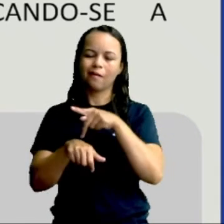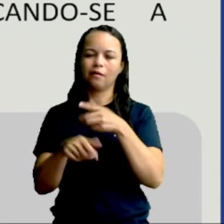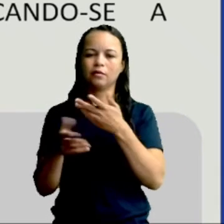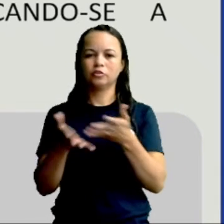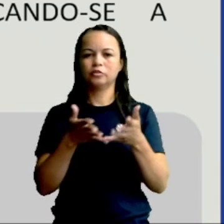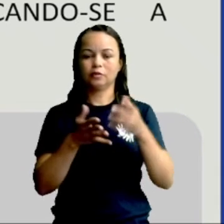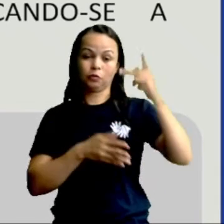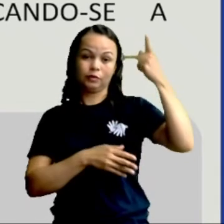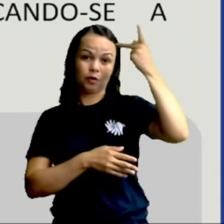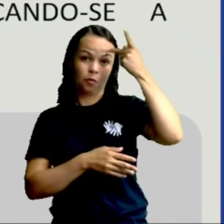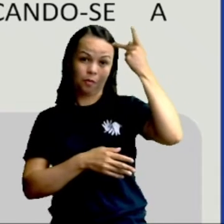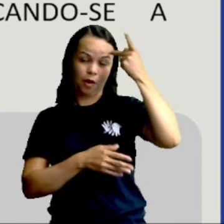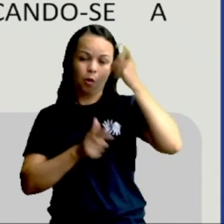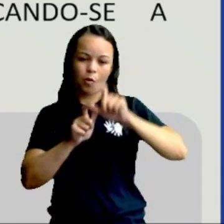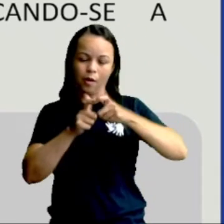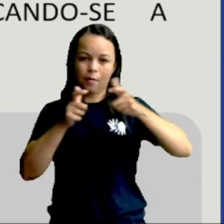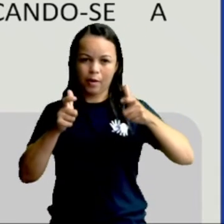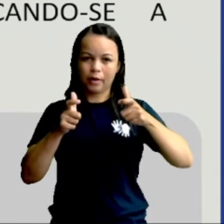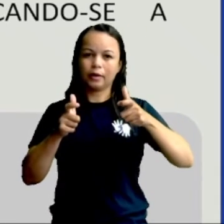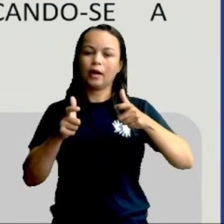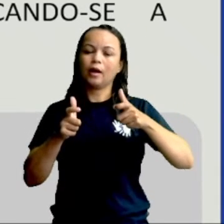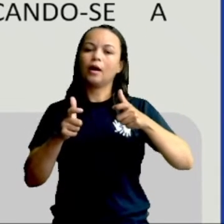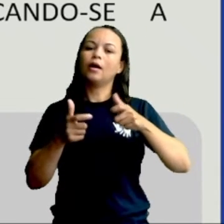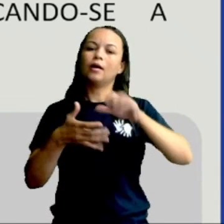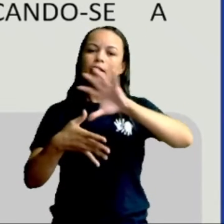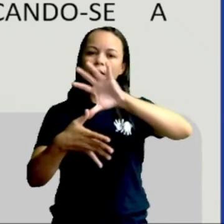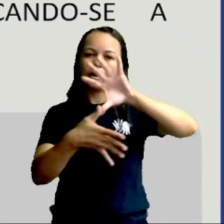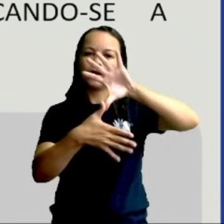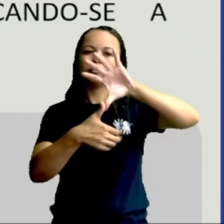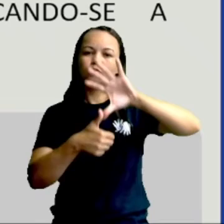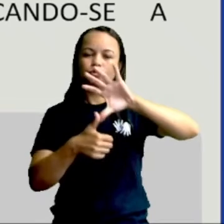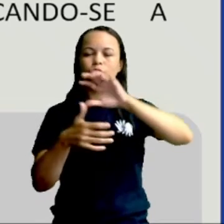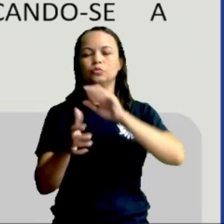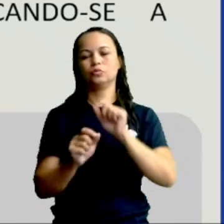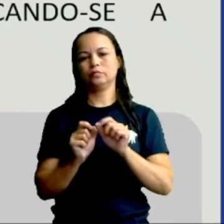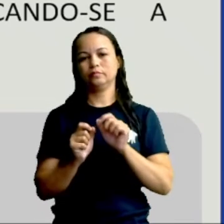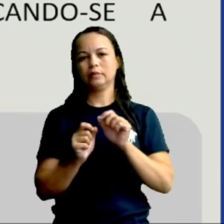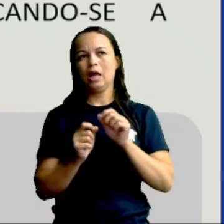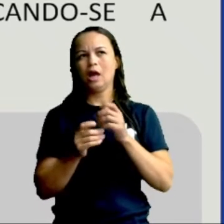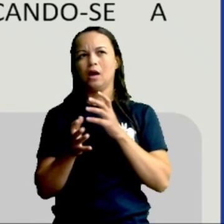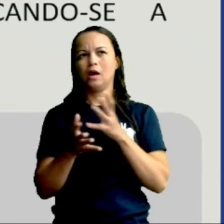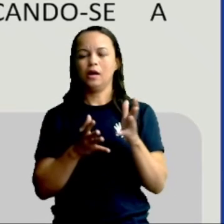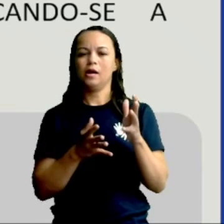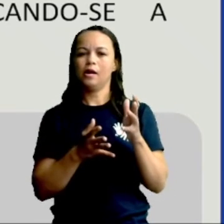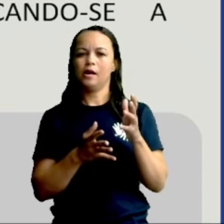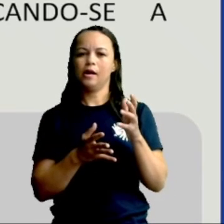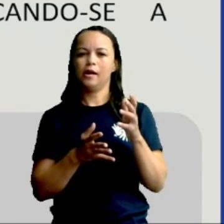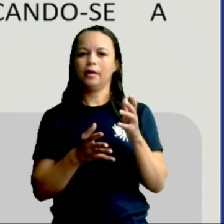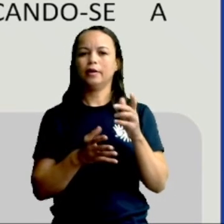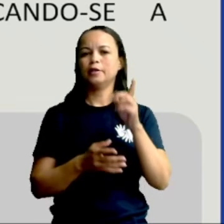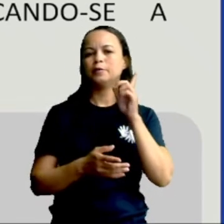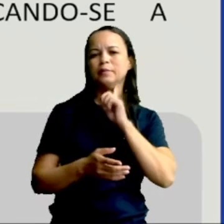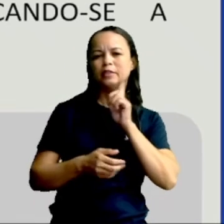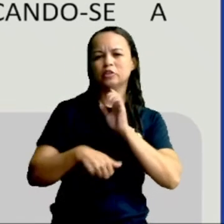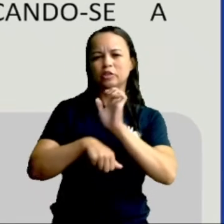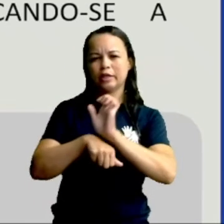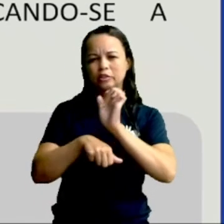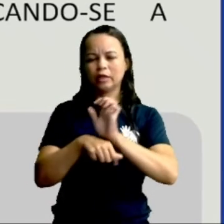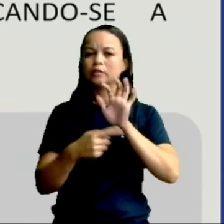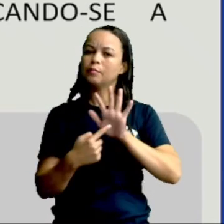maior parte industrial da América do Sul. E Minas Gerais é um estado que também tem indústrias